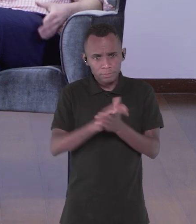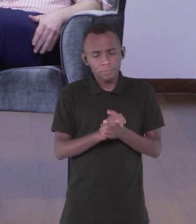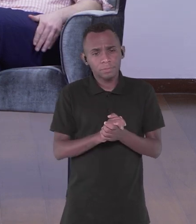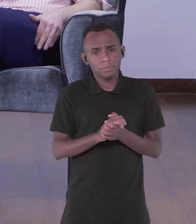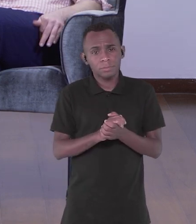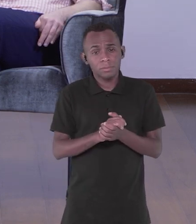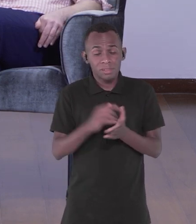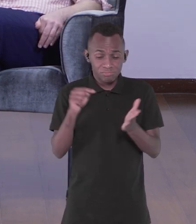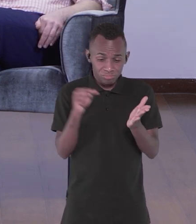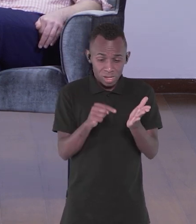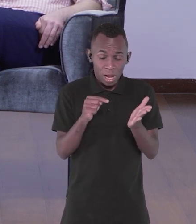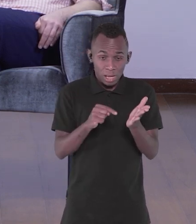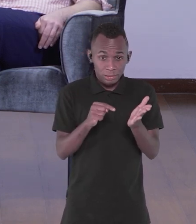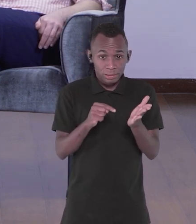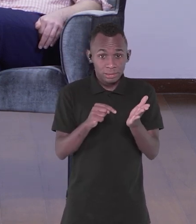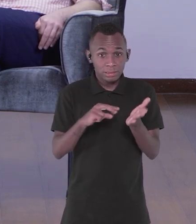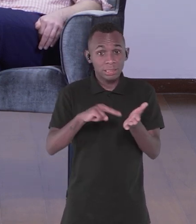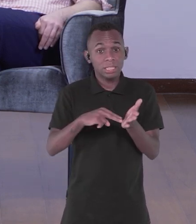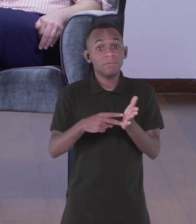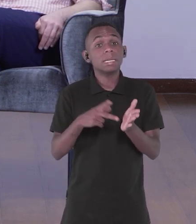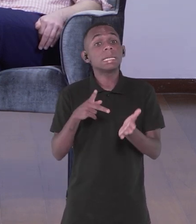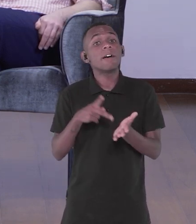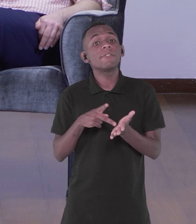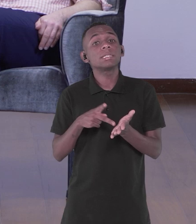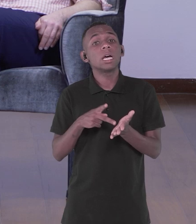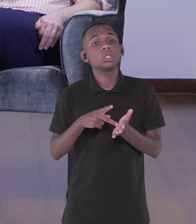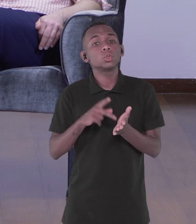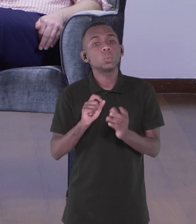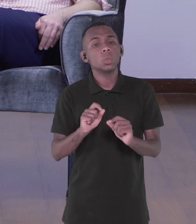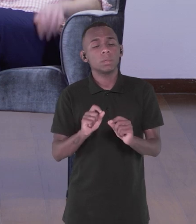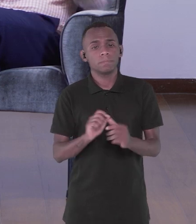Aquela carta, na verdade,